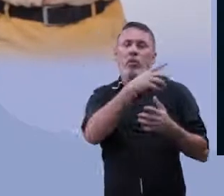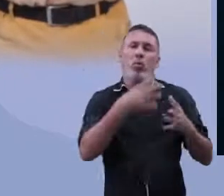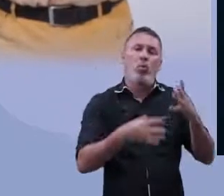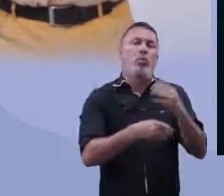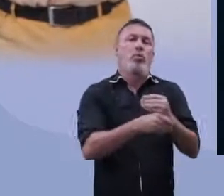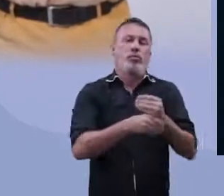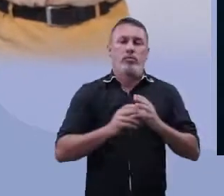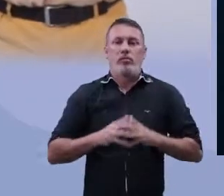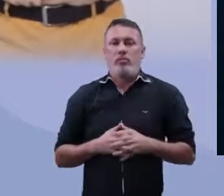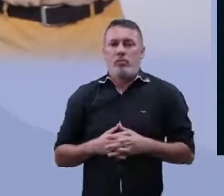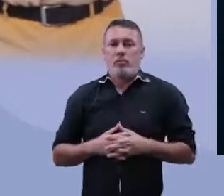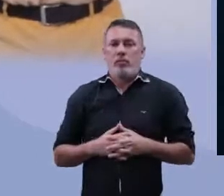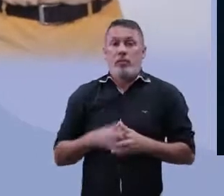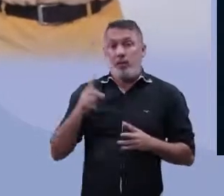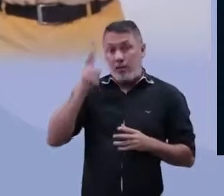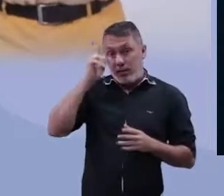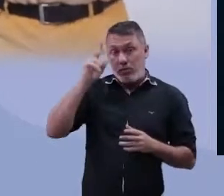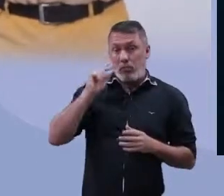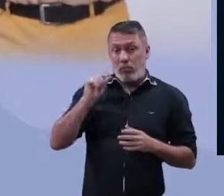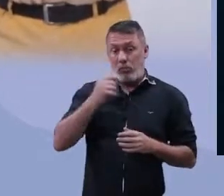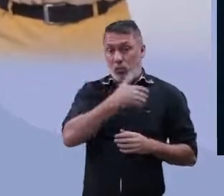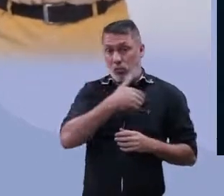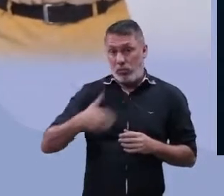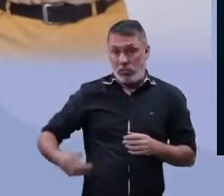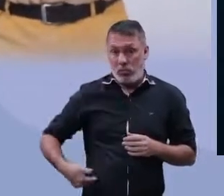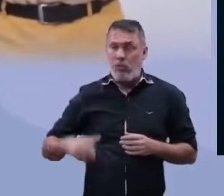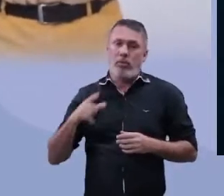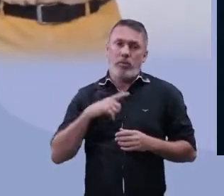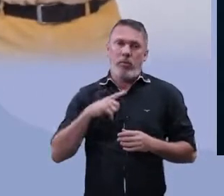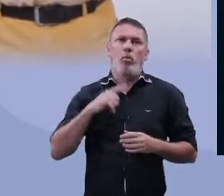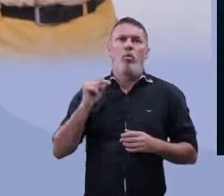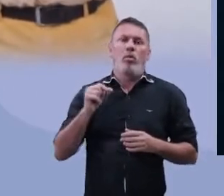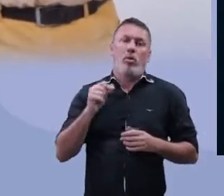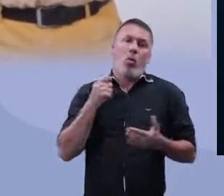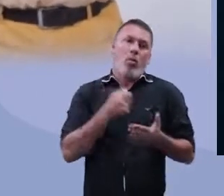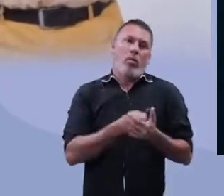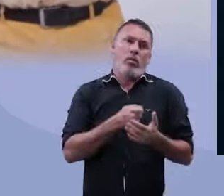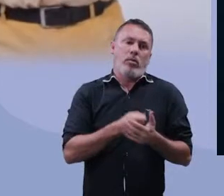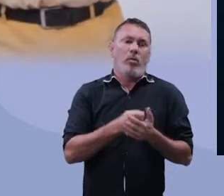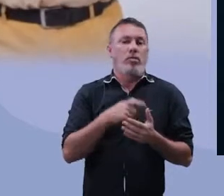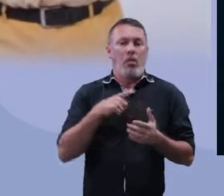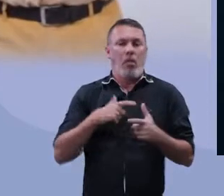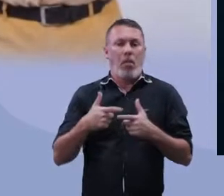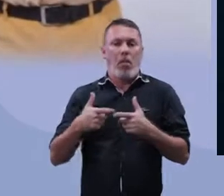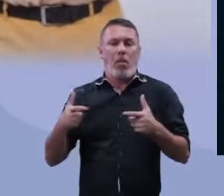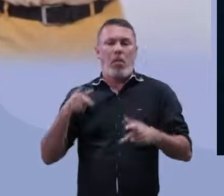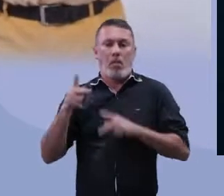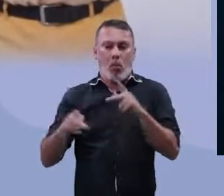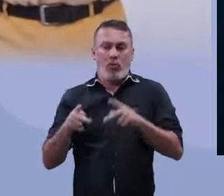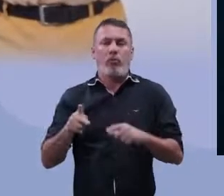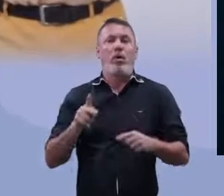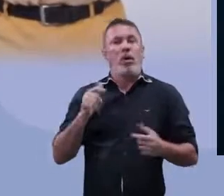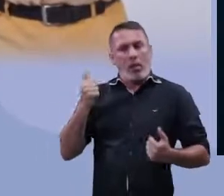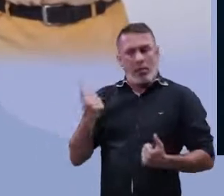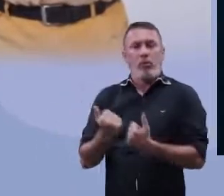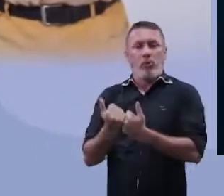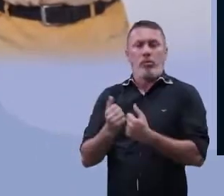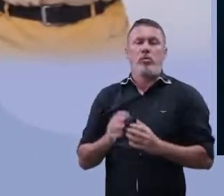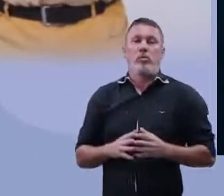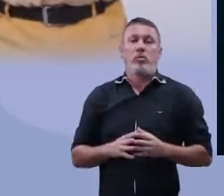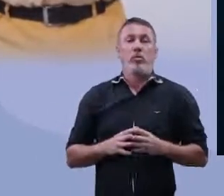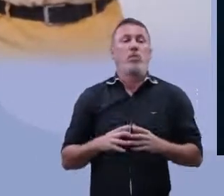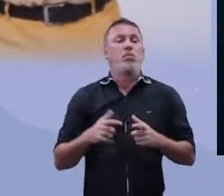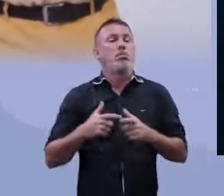que o governo, teoricamente, tem a obrigação de acompanhar o crescimento populacional. E o crescimento populacional tem que